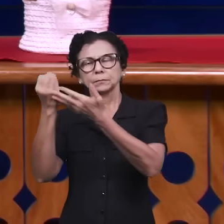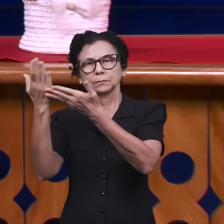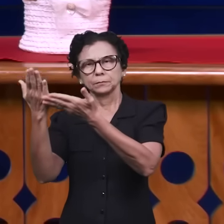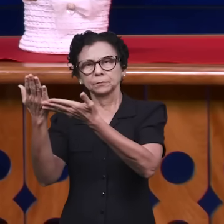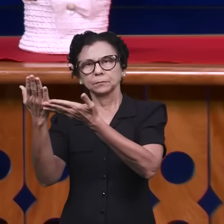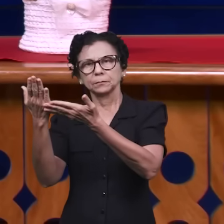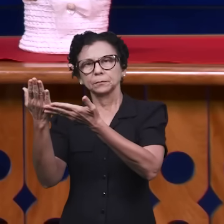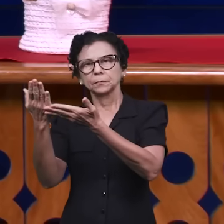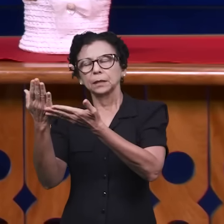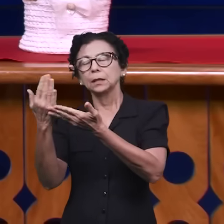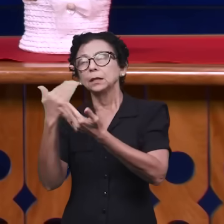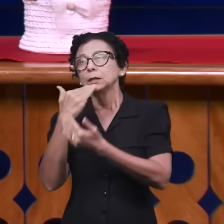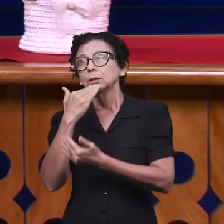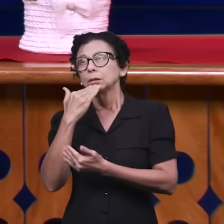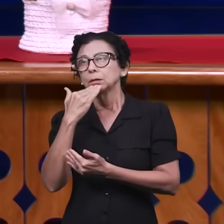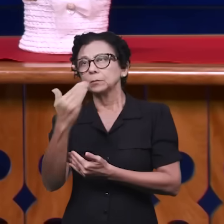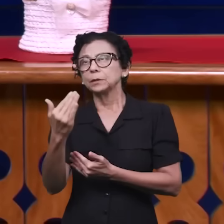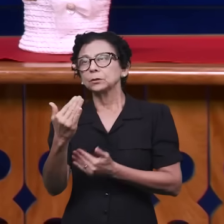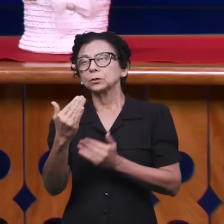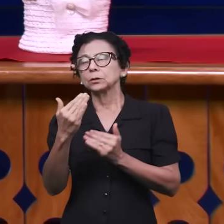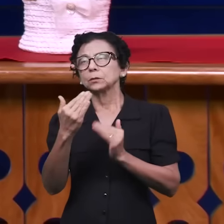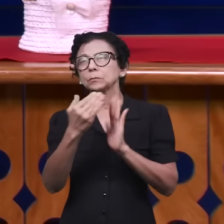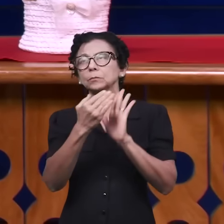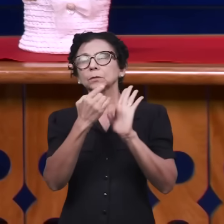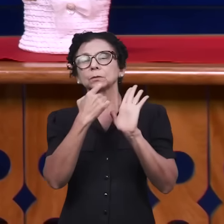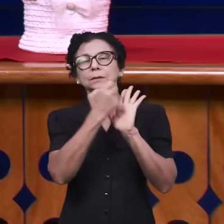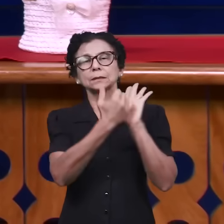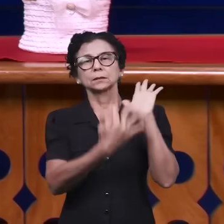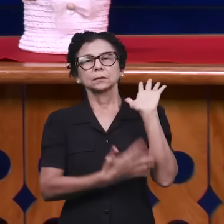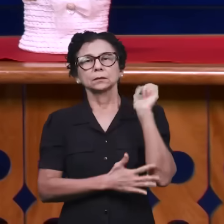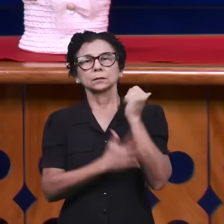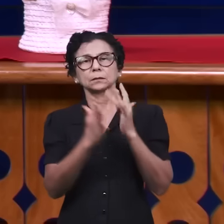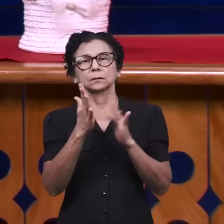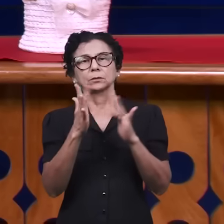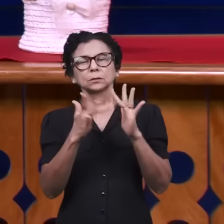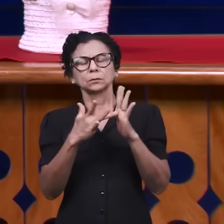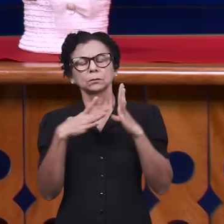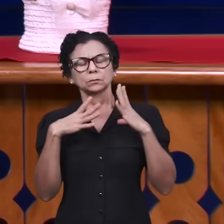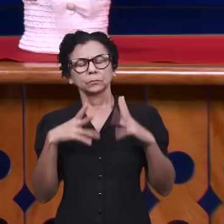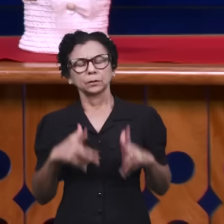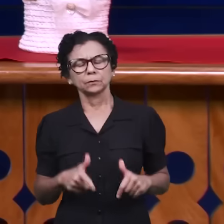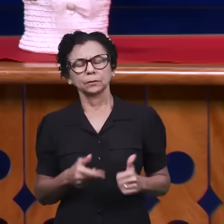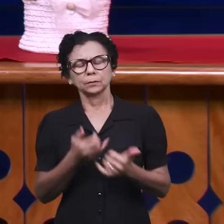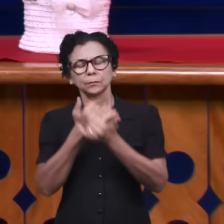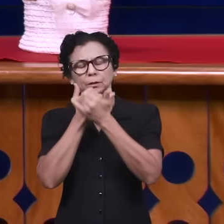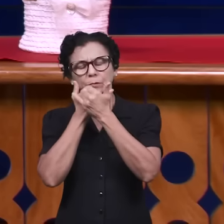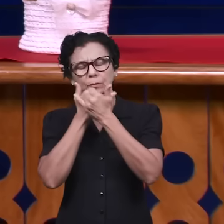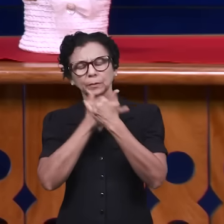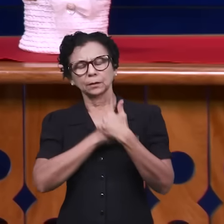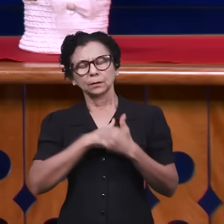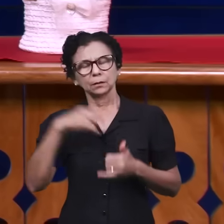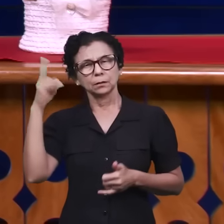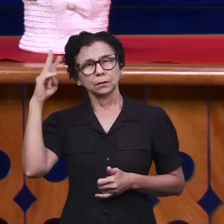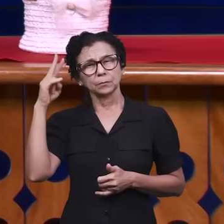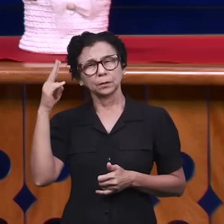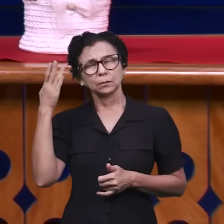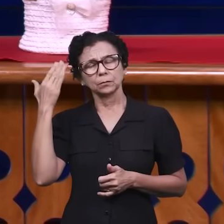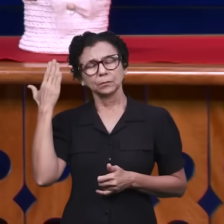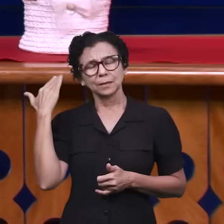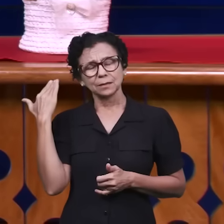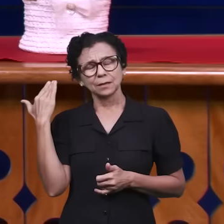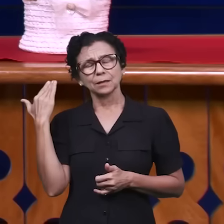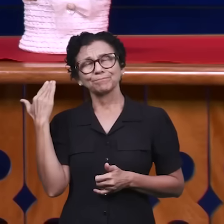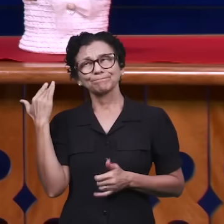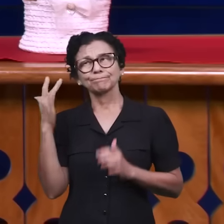e pedimos a cobertura do sangue de Jesus. Fazemos menção do sacrifício de Jesus